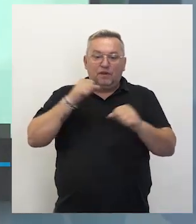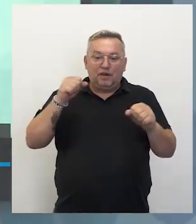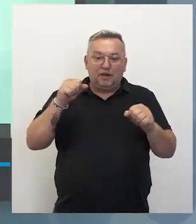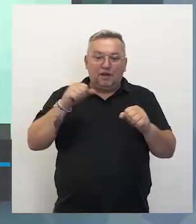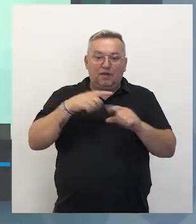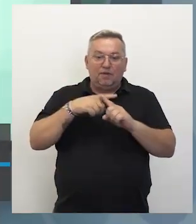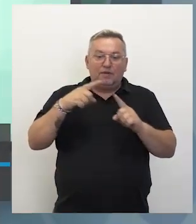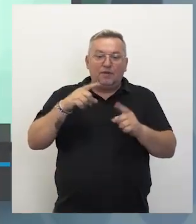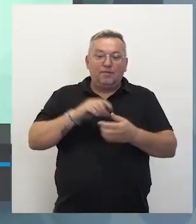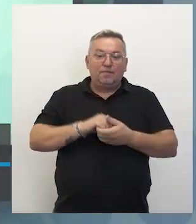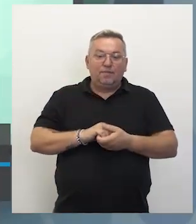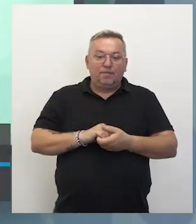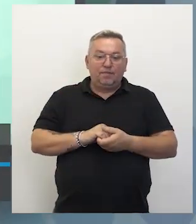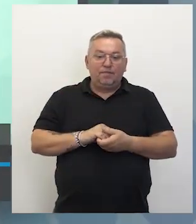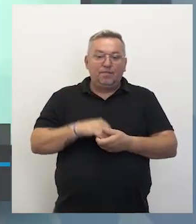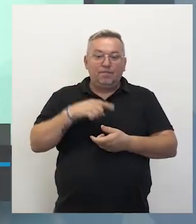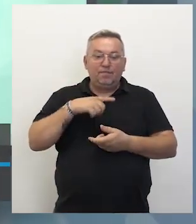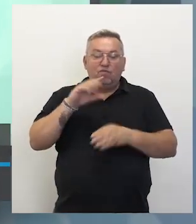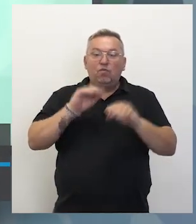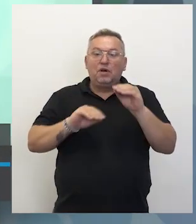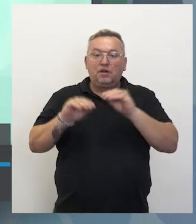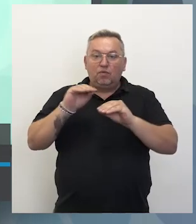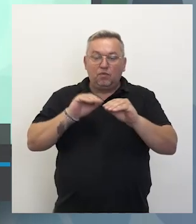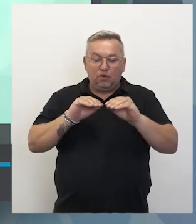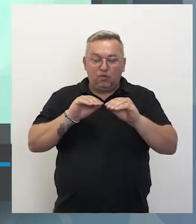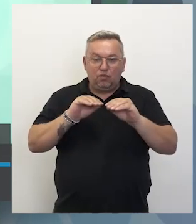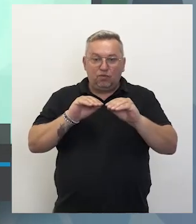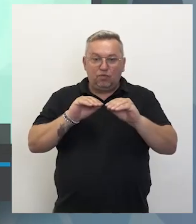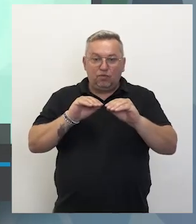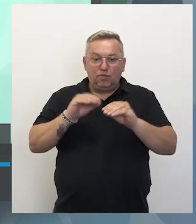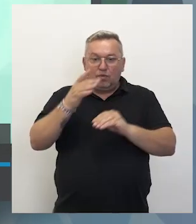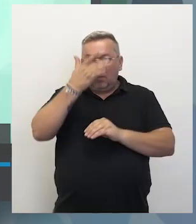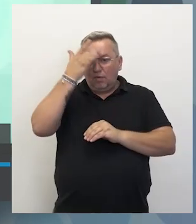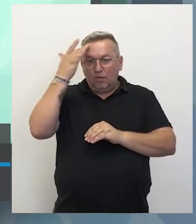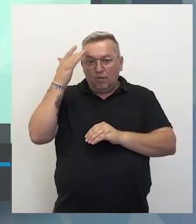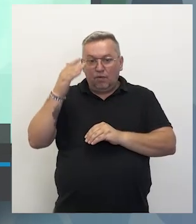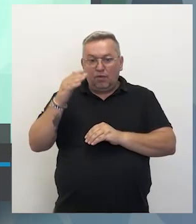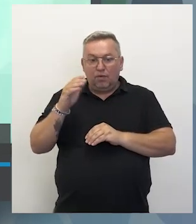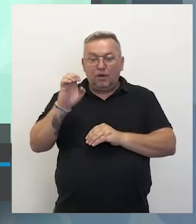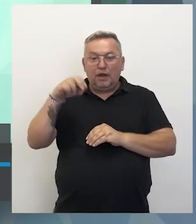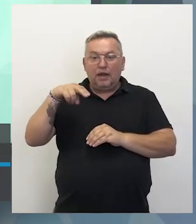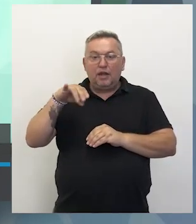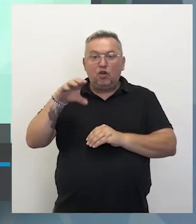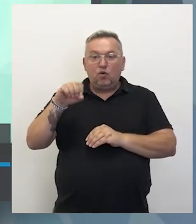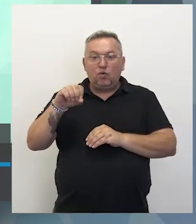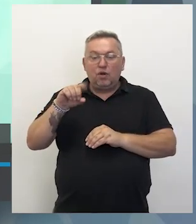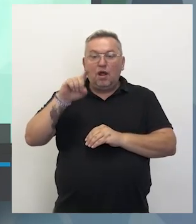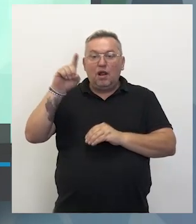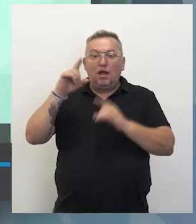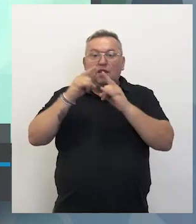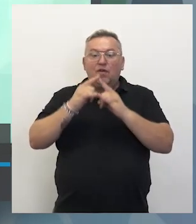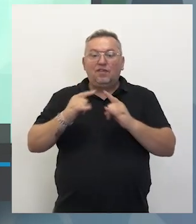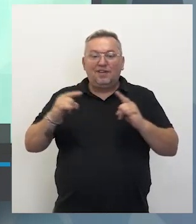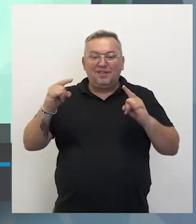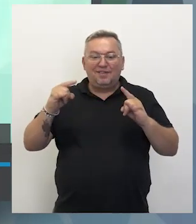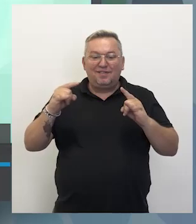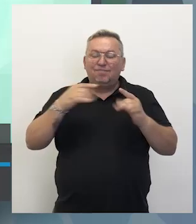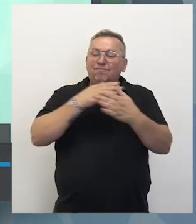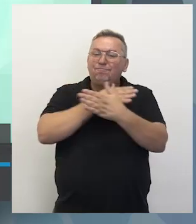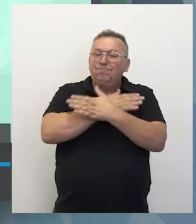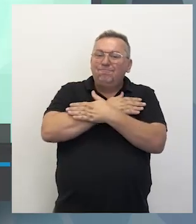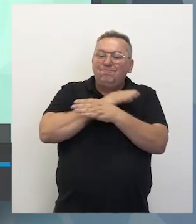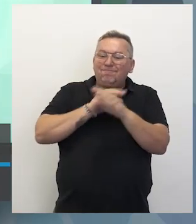eu fico estressado, tá? Então, eu vou mandar uns beijos aqui, ó. O pessoal da PEI Enio Vilas Boas, em São Vicente. Sintam-se abraçados e